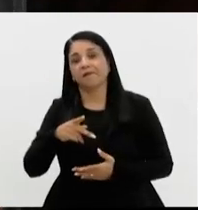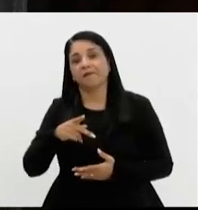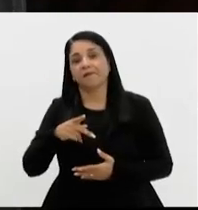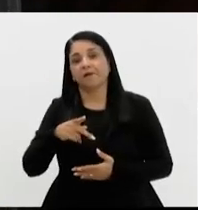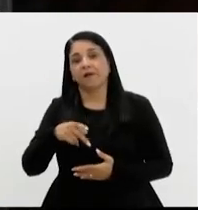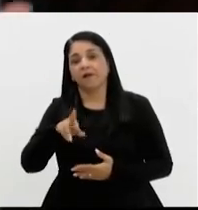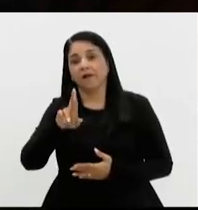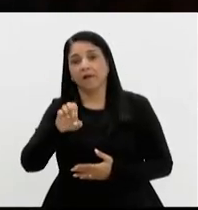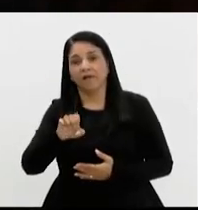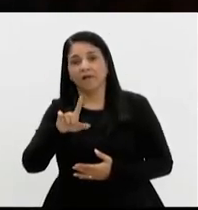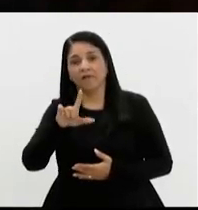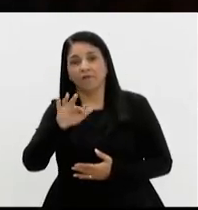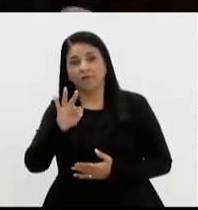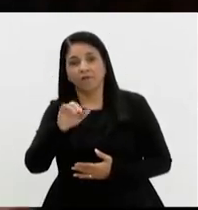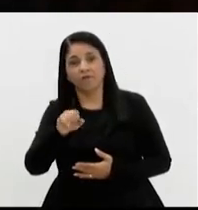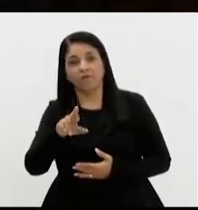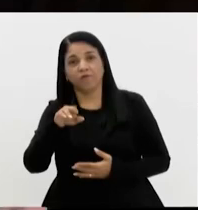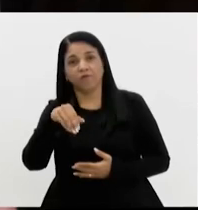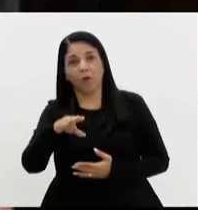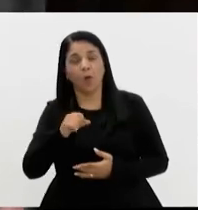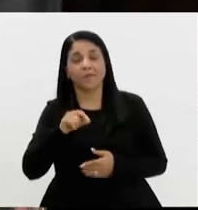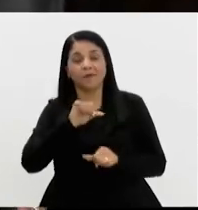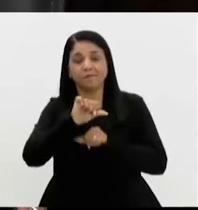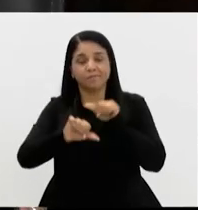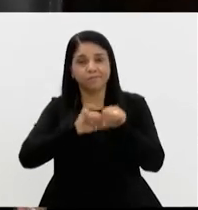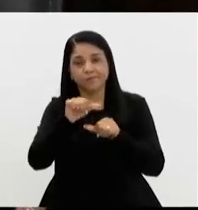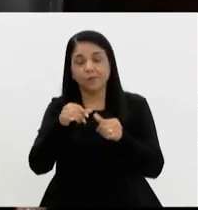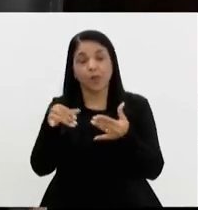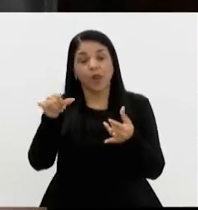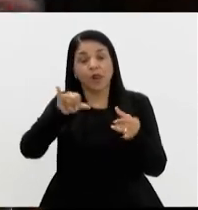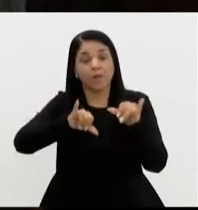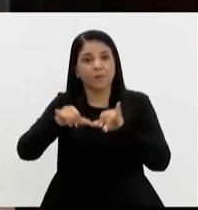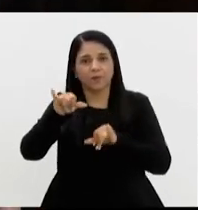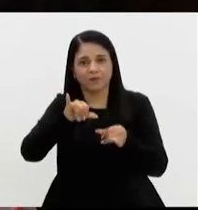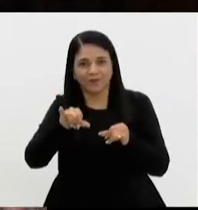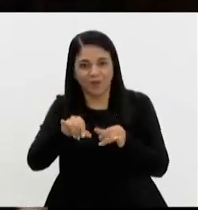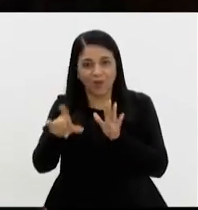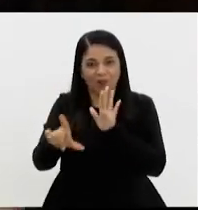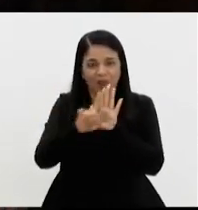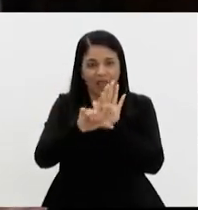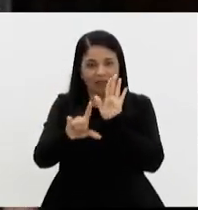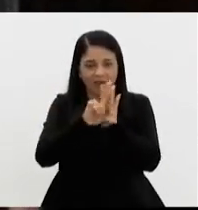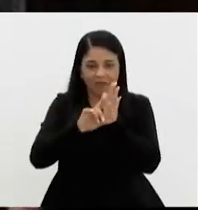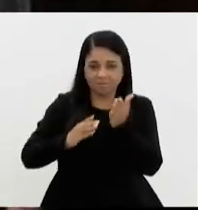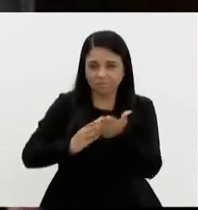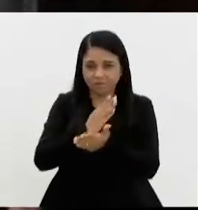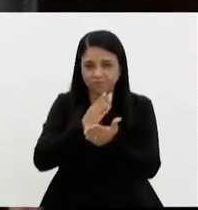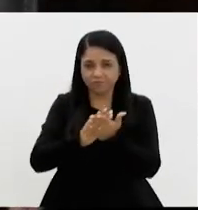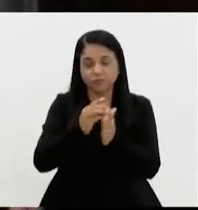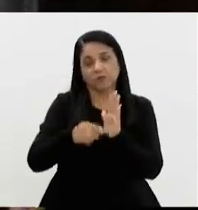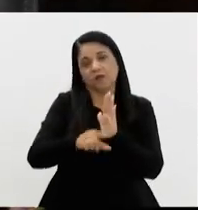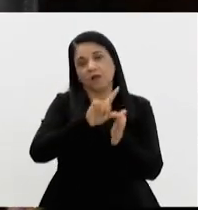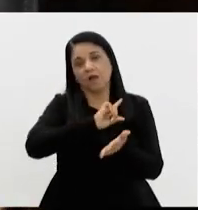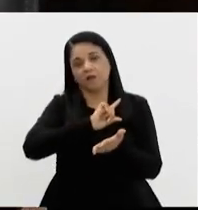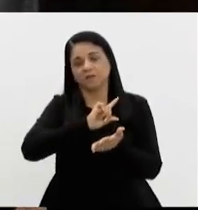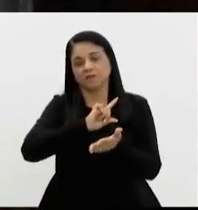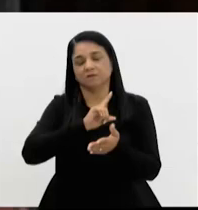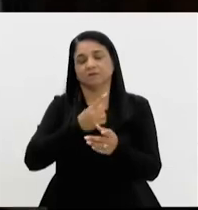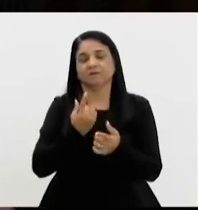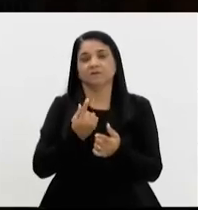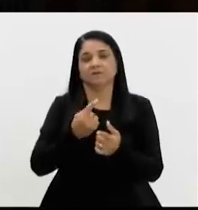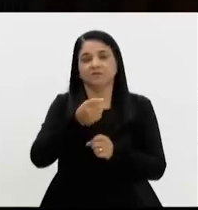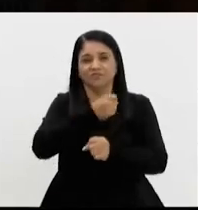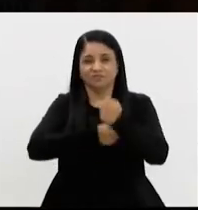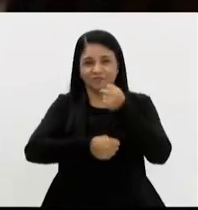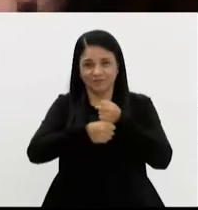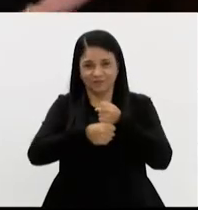é ministra acabam se convertendo num grande laboratório de leis que foram aprovadas um ano antes das eleições municipais